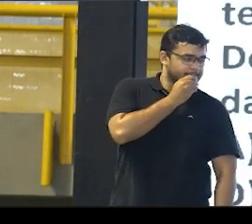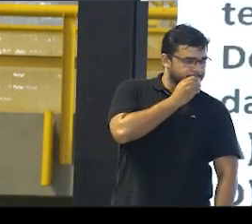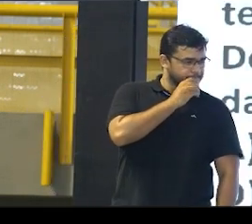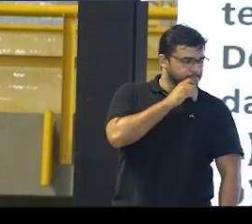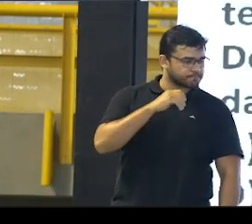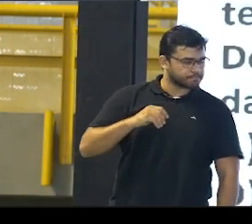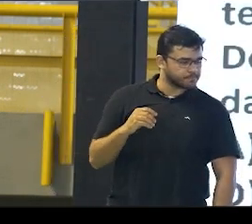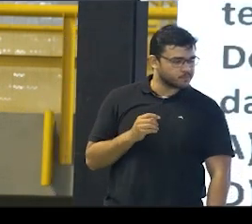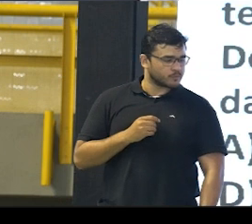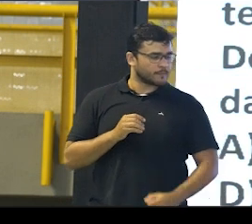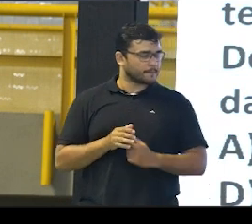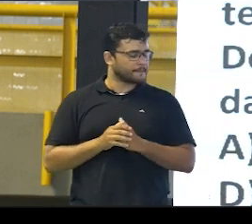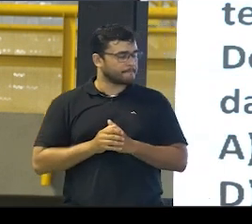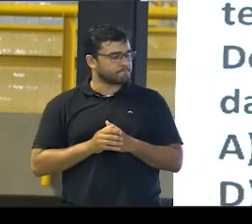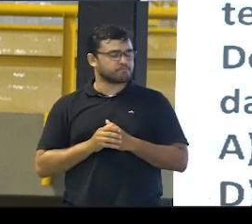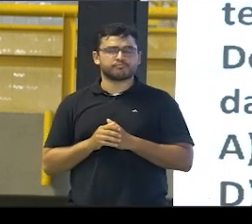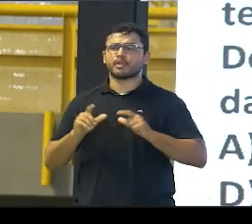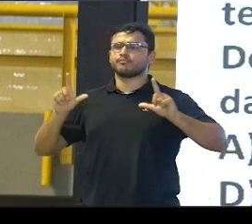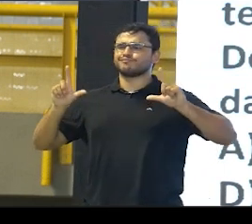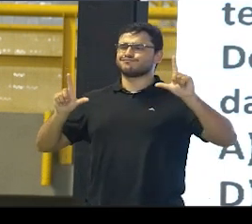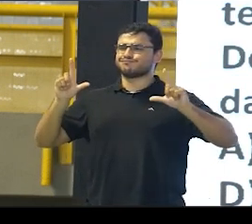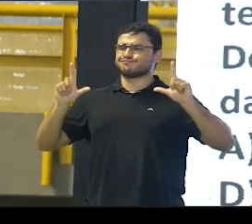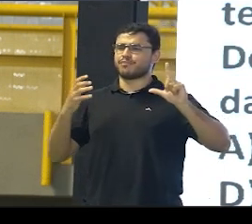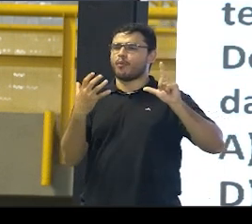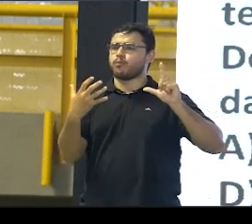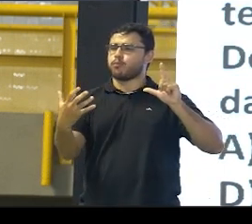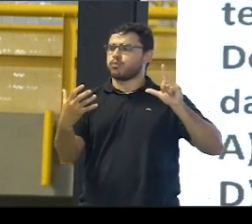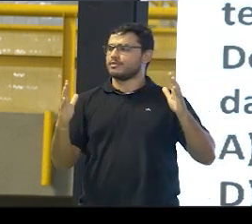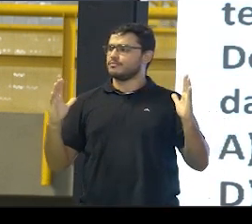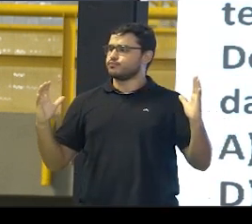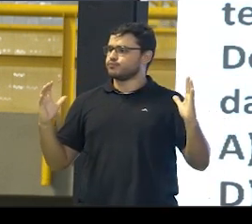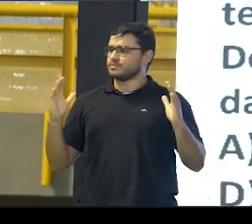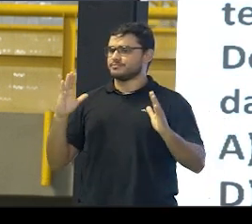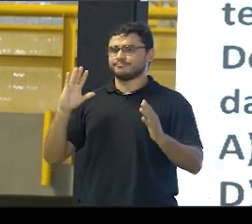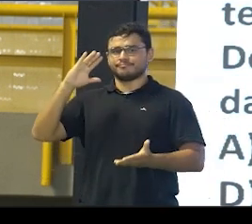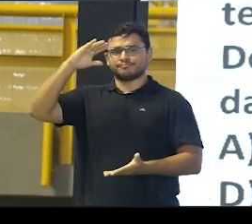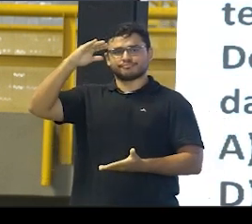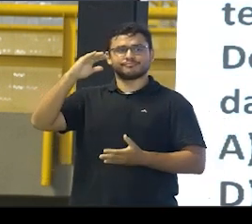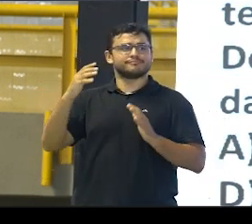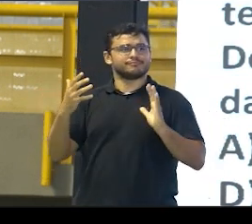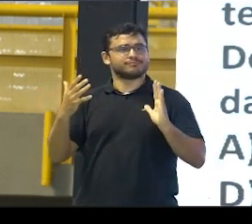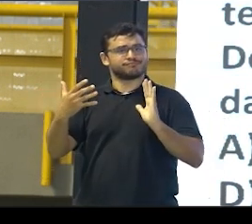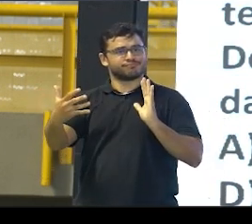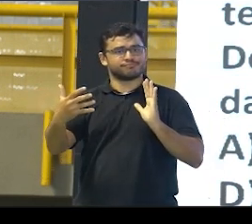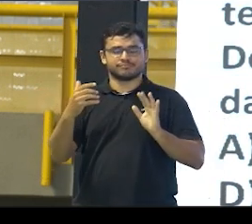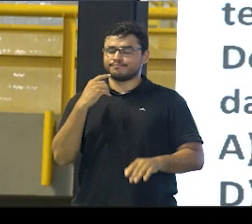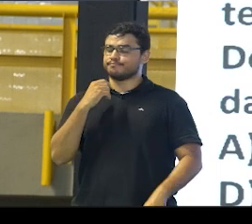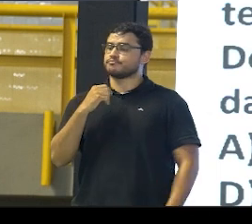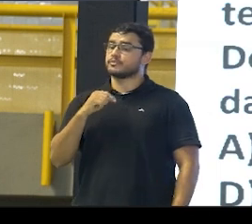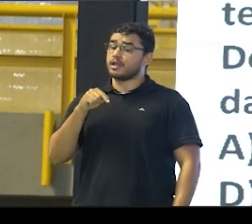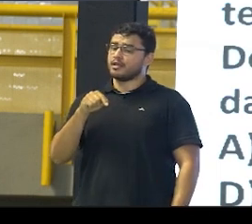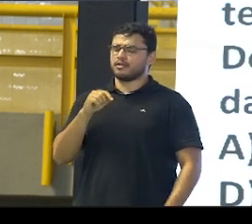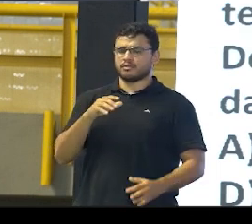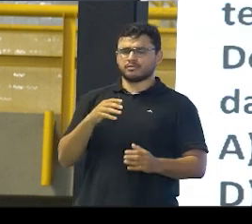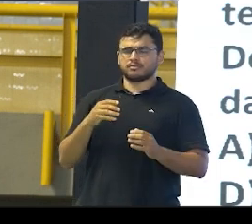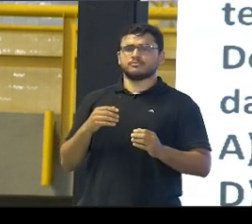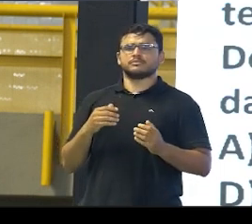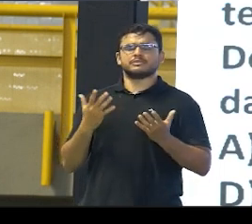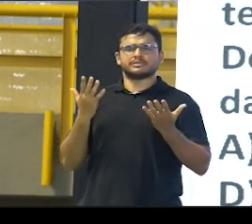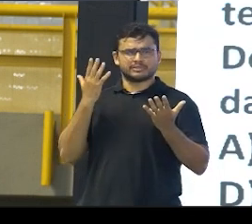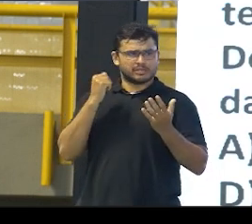saber. Vamos fazer aqui um exercício para comprovar a importância dessa técnica que eu passei